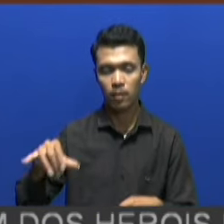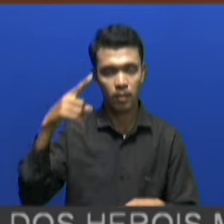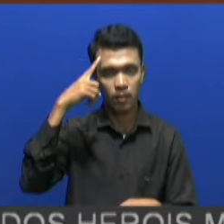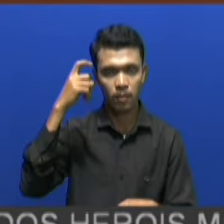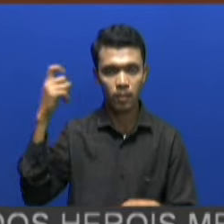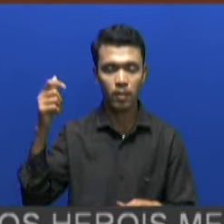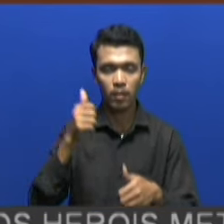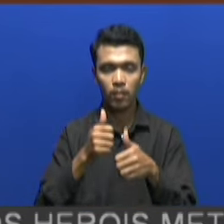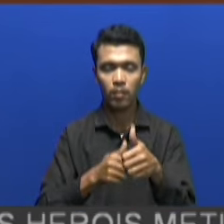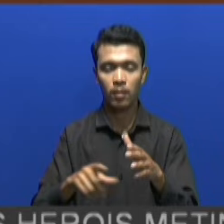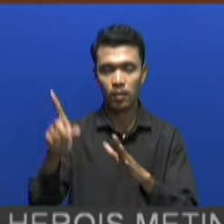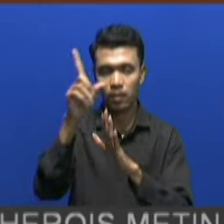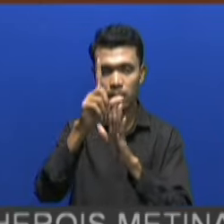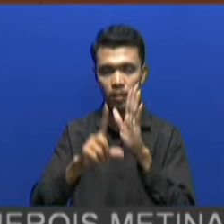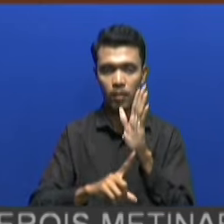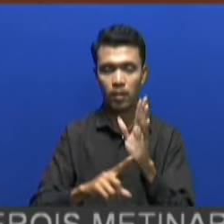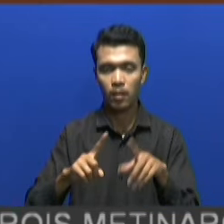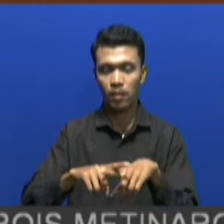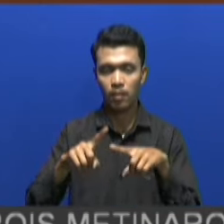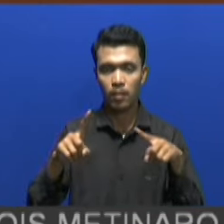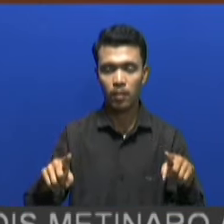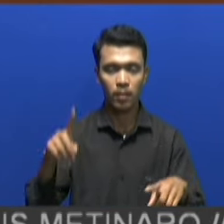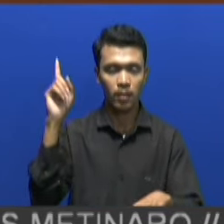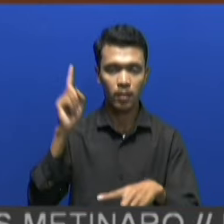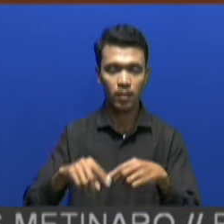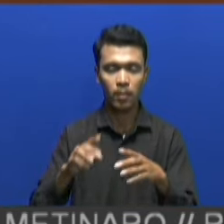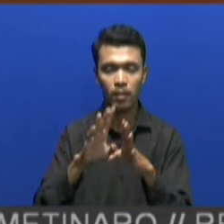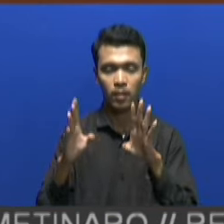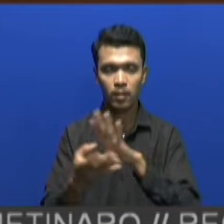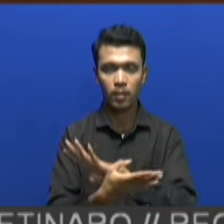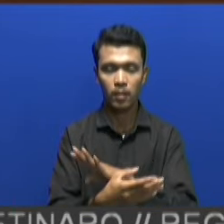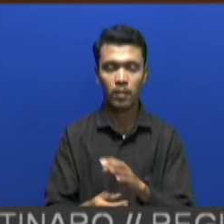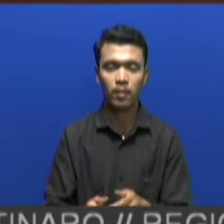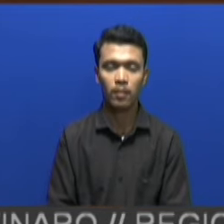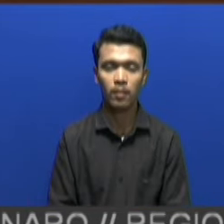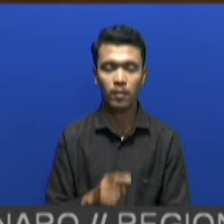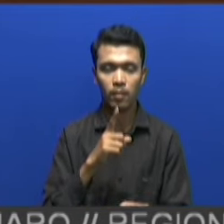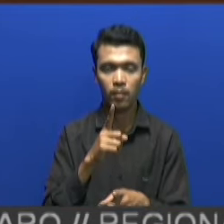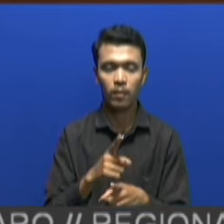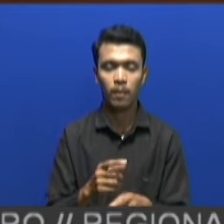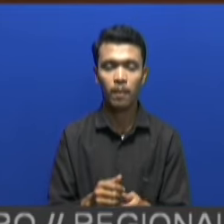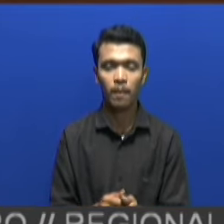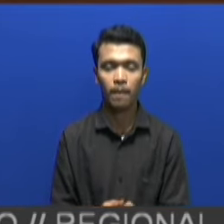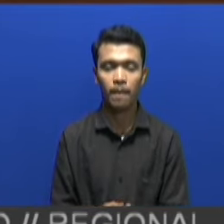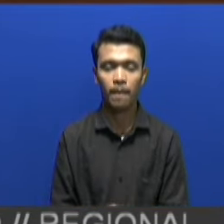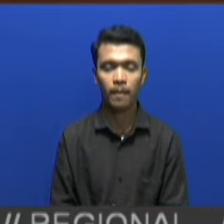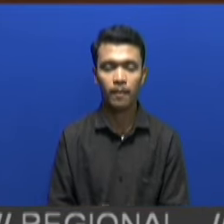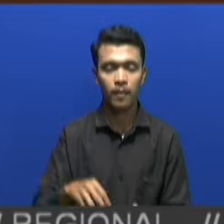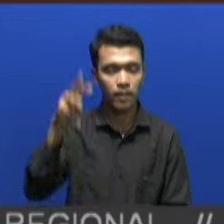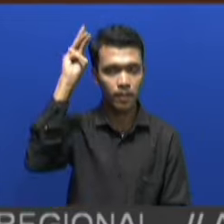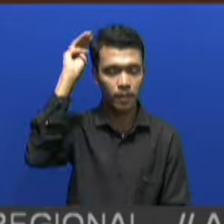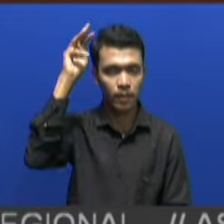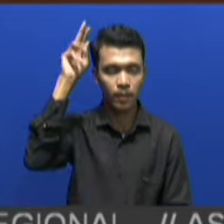behiha. Mai bem, imagine a beleza e realidade se ita lahamoto. Ministro Petróleo no Recursos